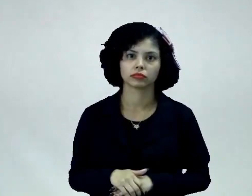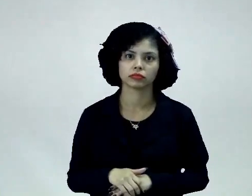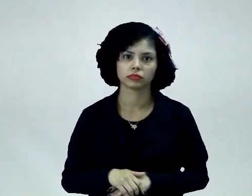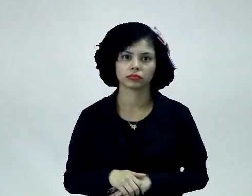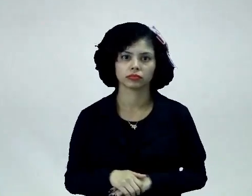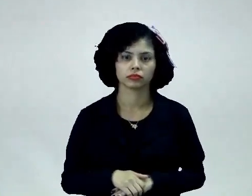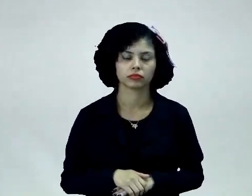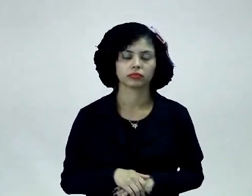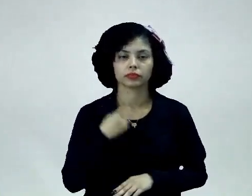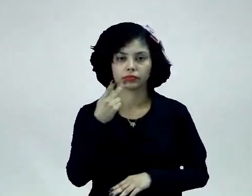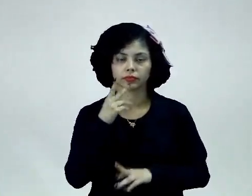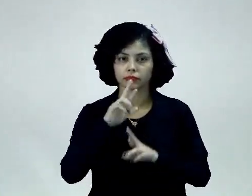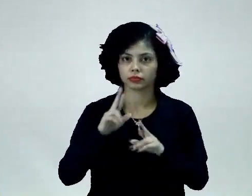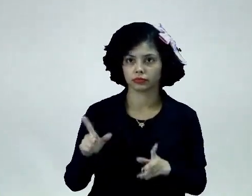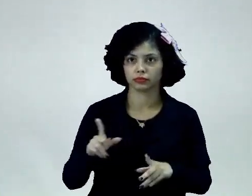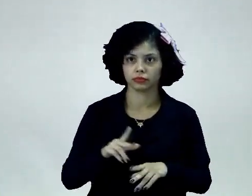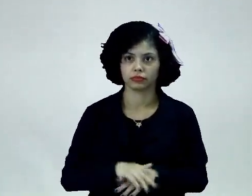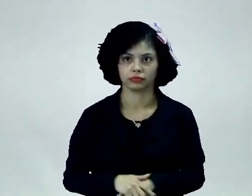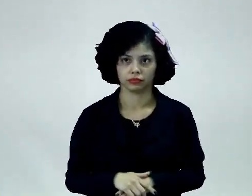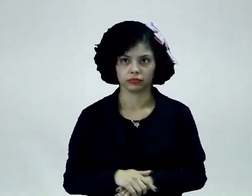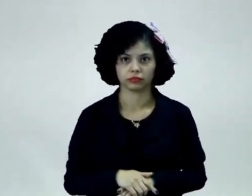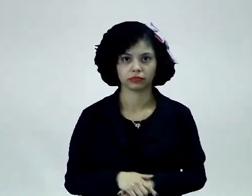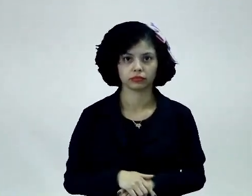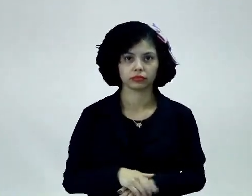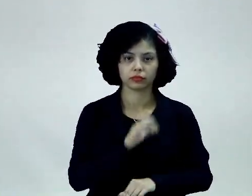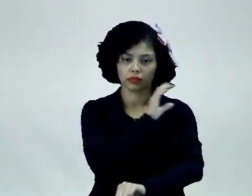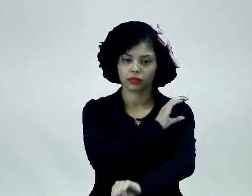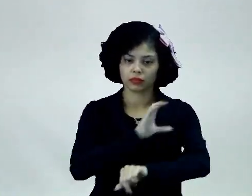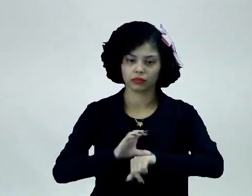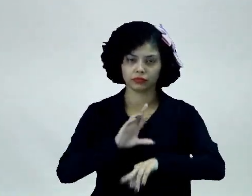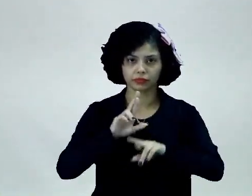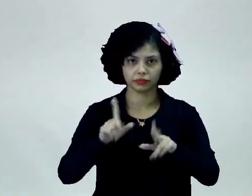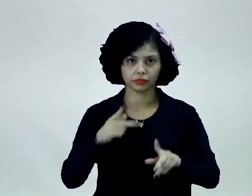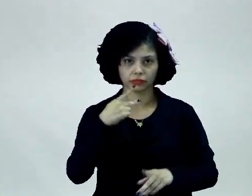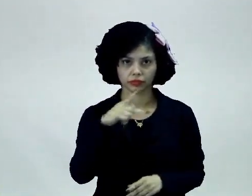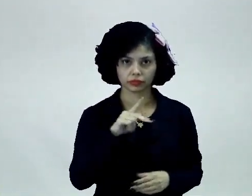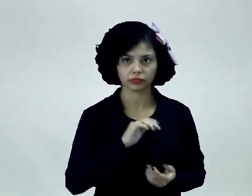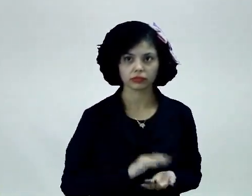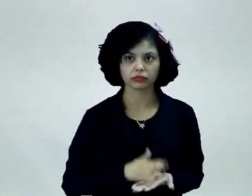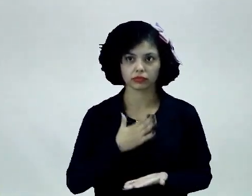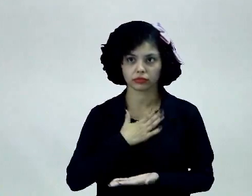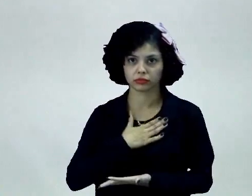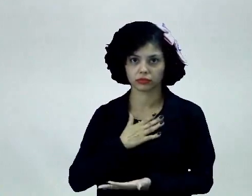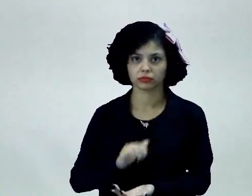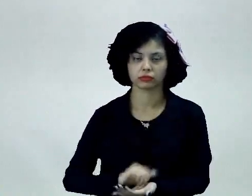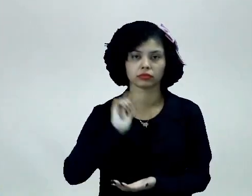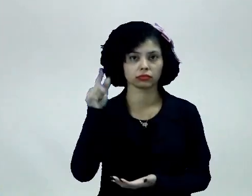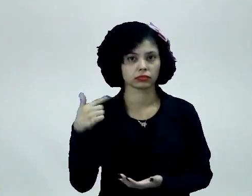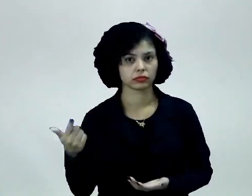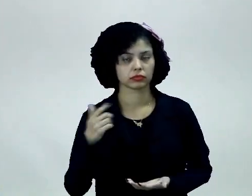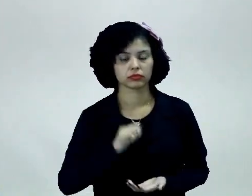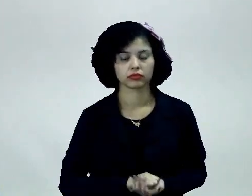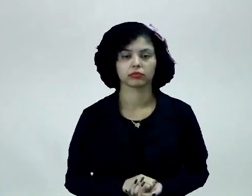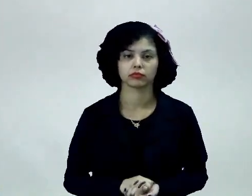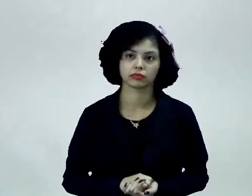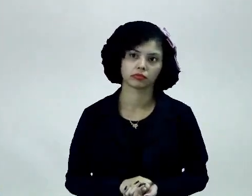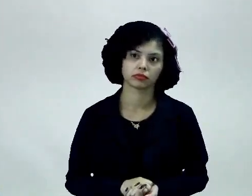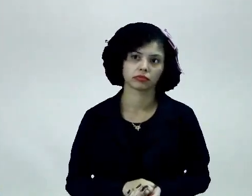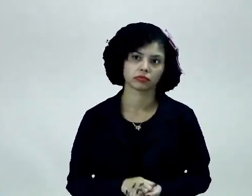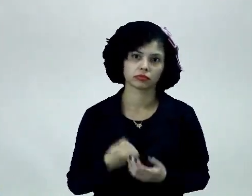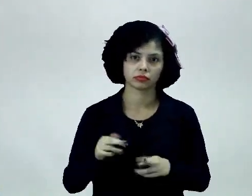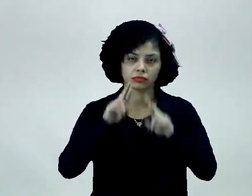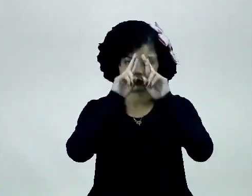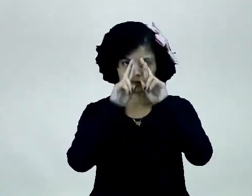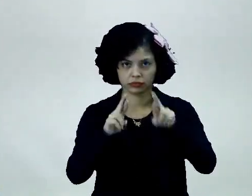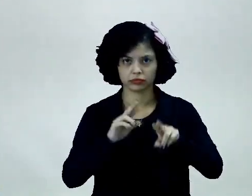uma forma de falar diferente, que têm uma cultura diferente da sua, da minha, da nossa, né, que não devam